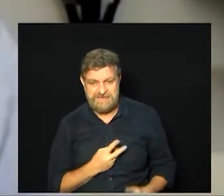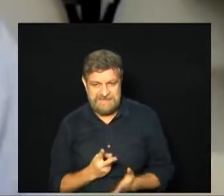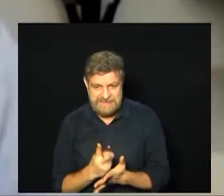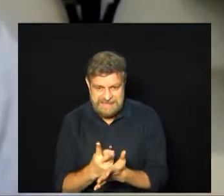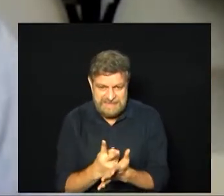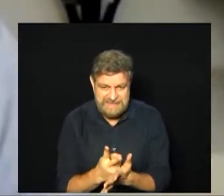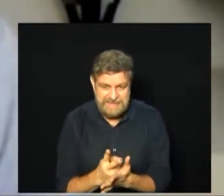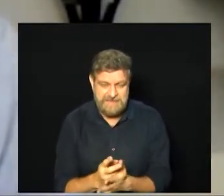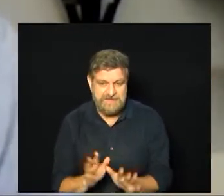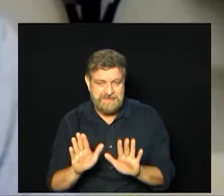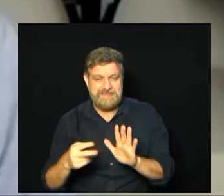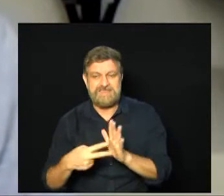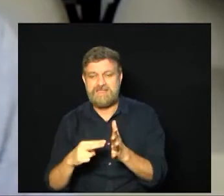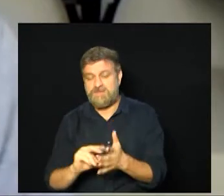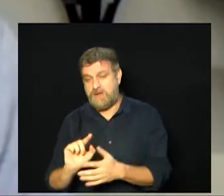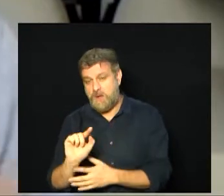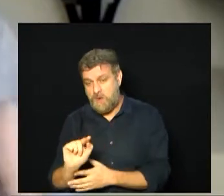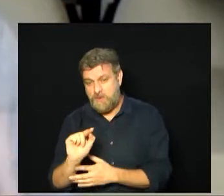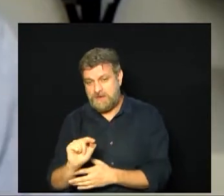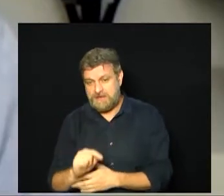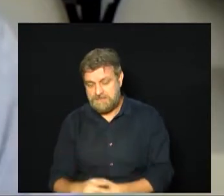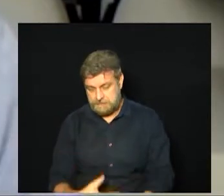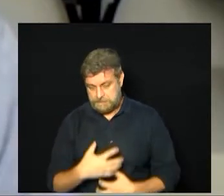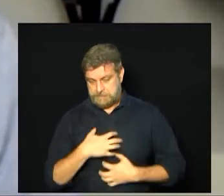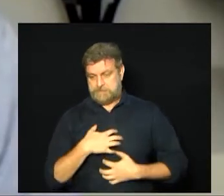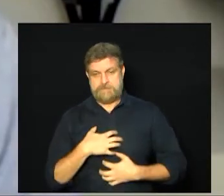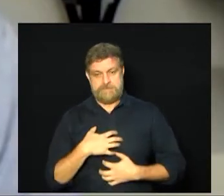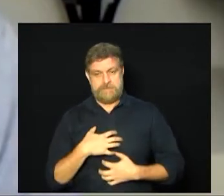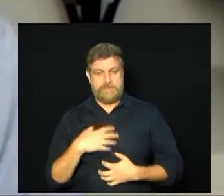muito menos inspiração